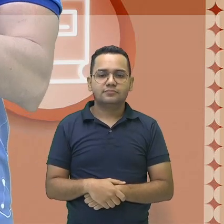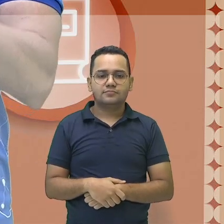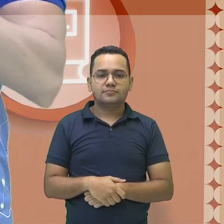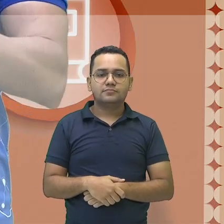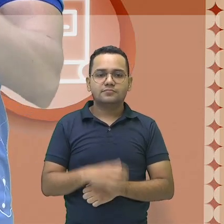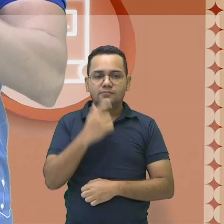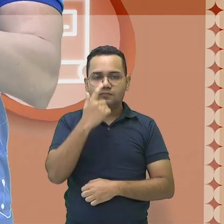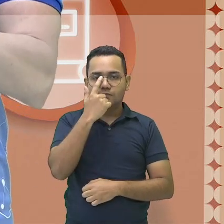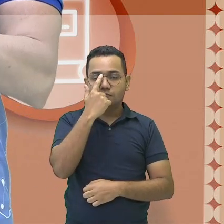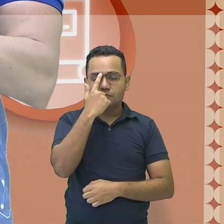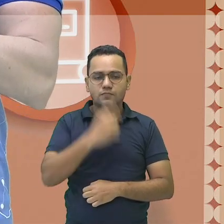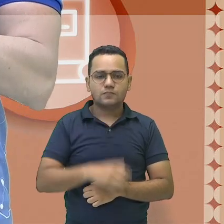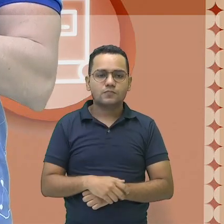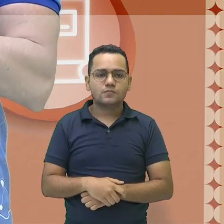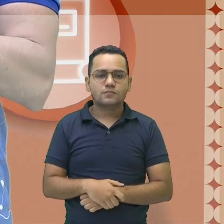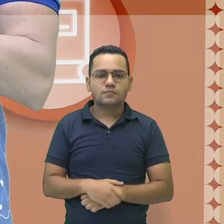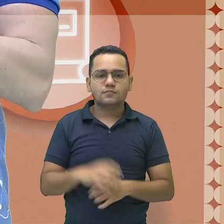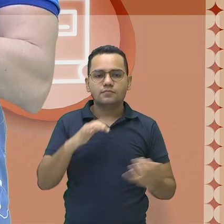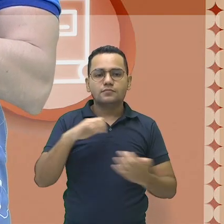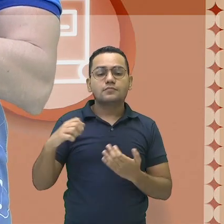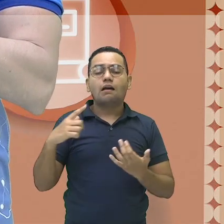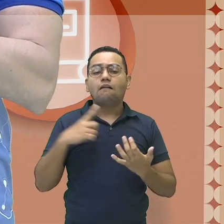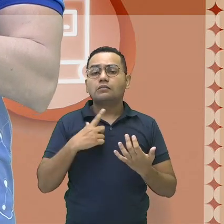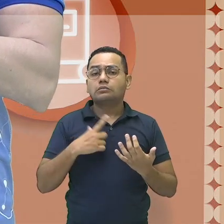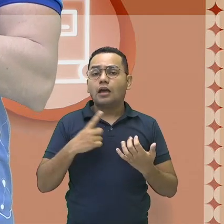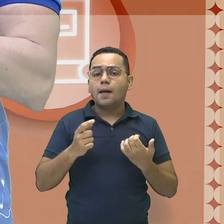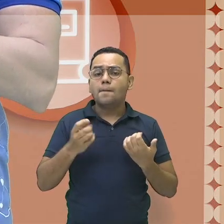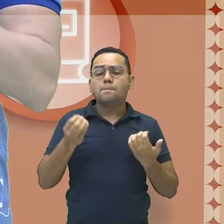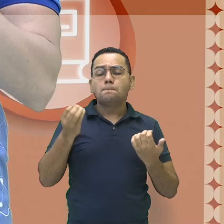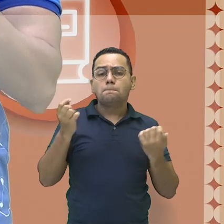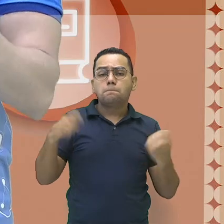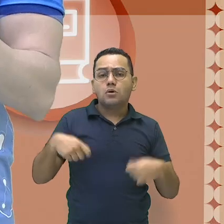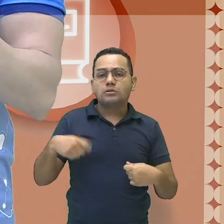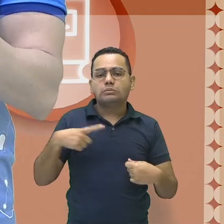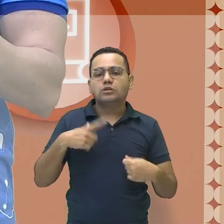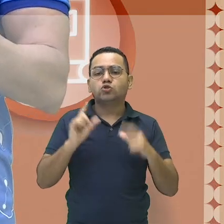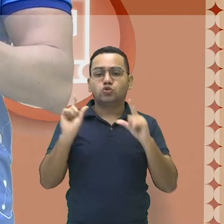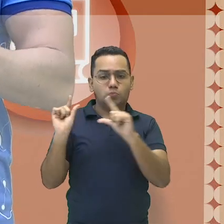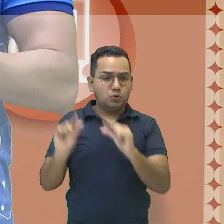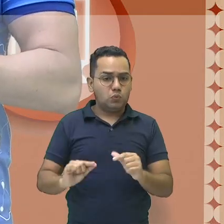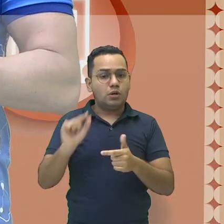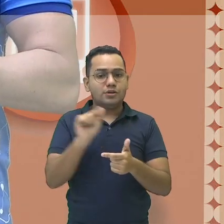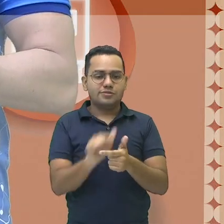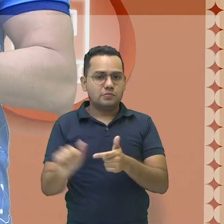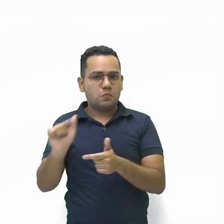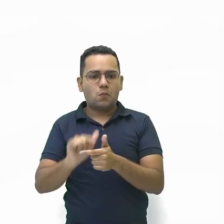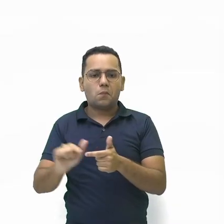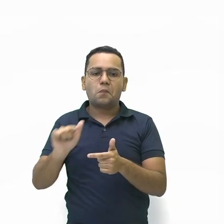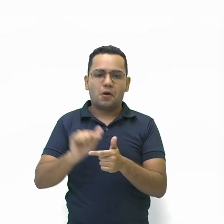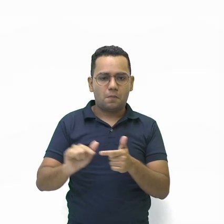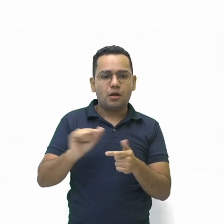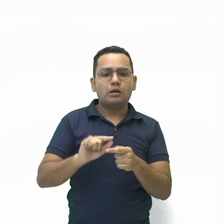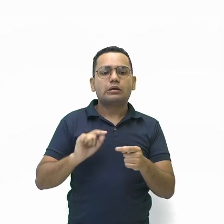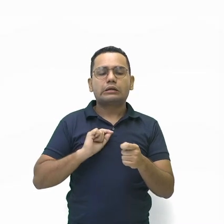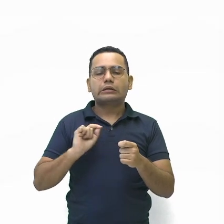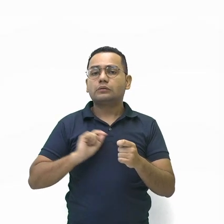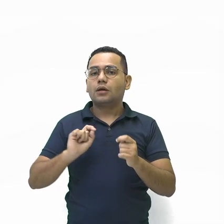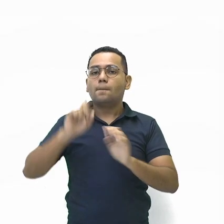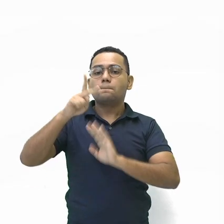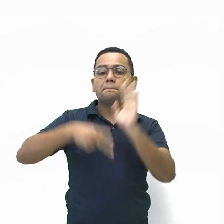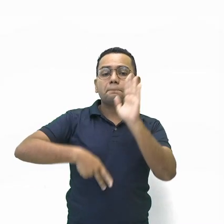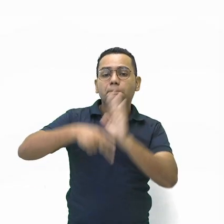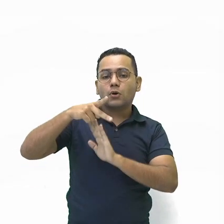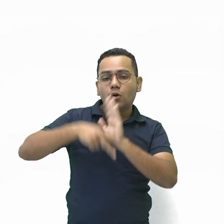ali diminuir esses impactos ambientais que a gente ocasiona no meio ambiente. E eu vou pontuar aqui com vocês o que são esses